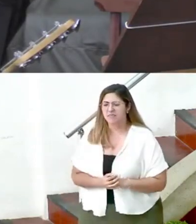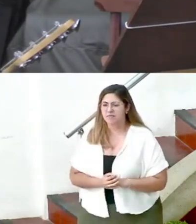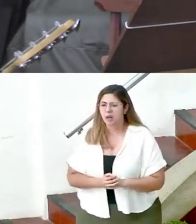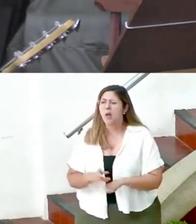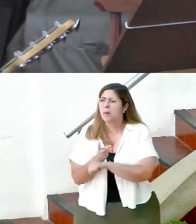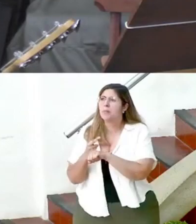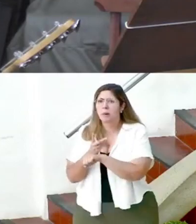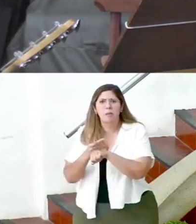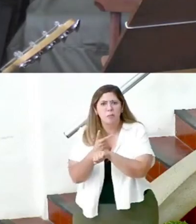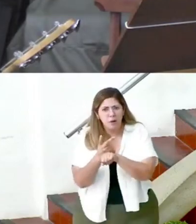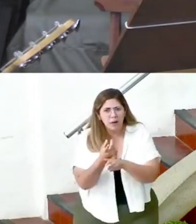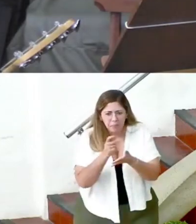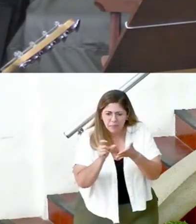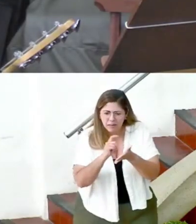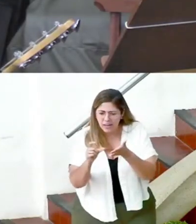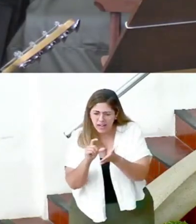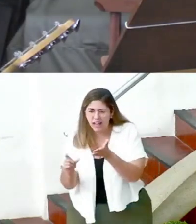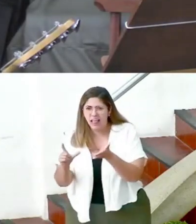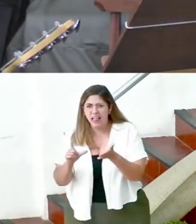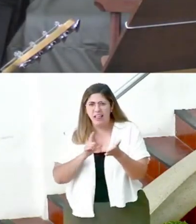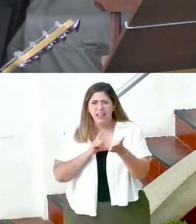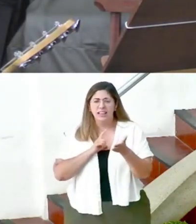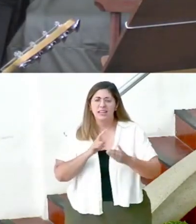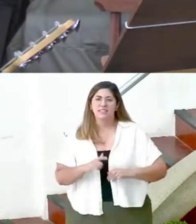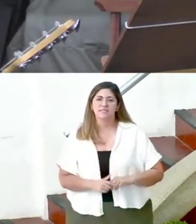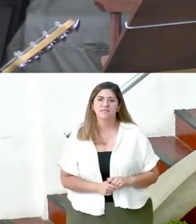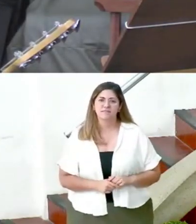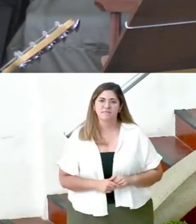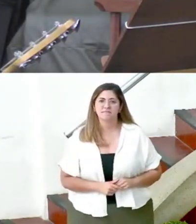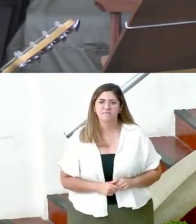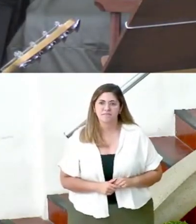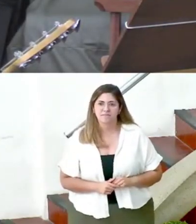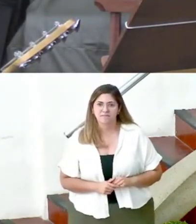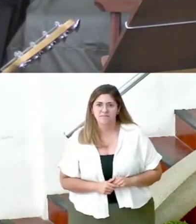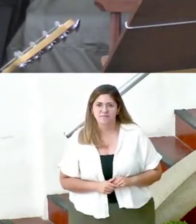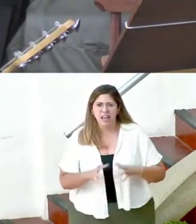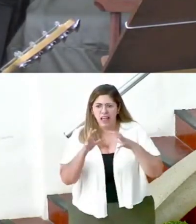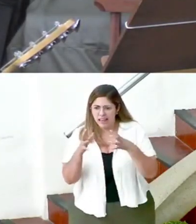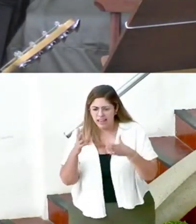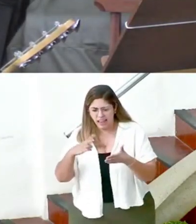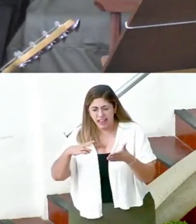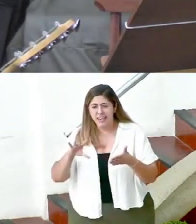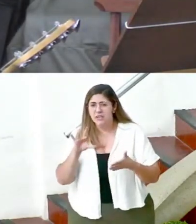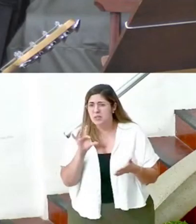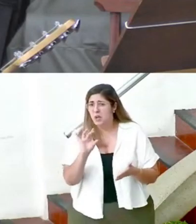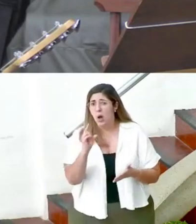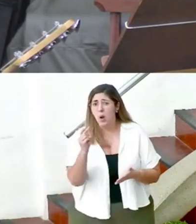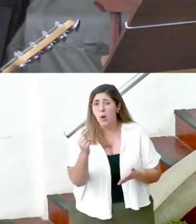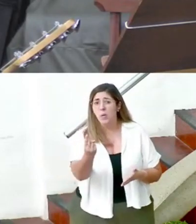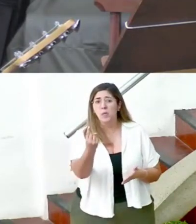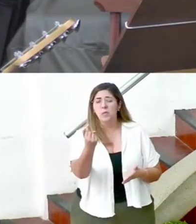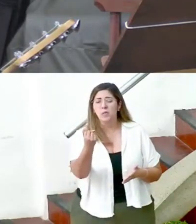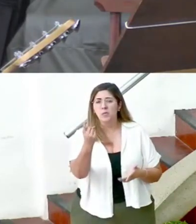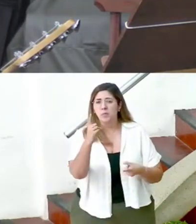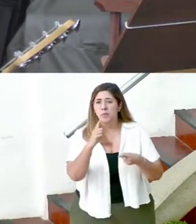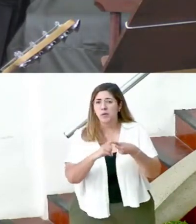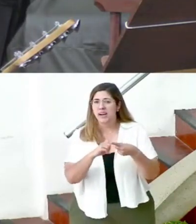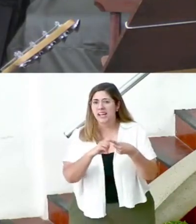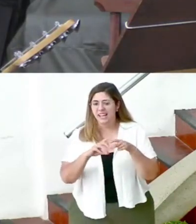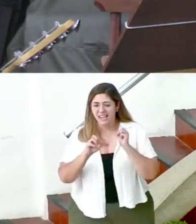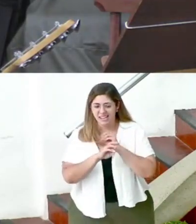versículo que diz que eu conquisto a minha salvação? Onde é que está? Se tivesse um só, uma única condição,